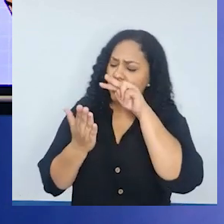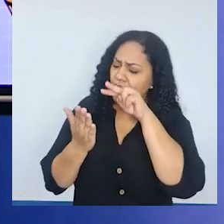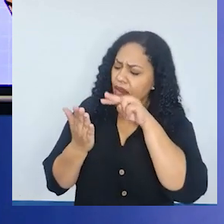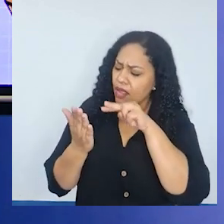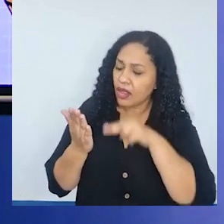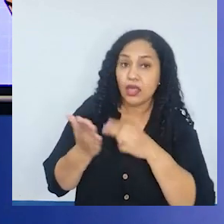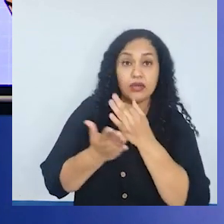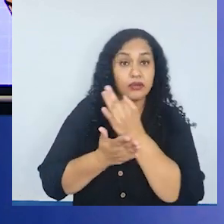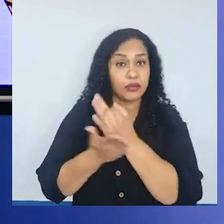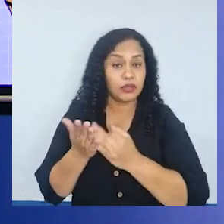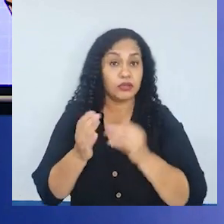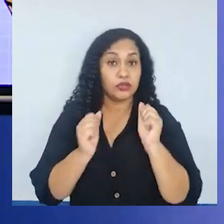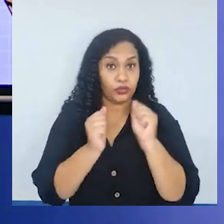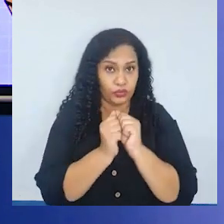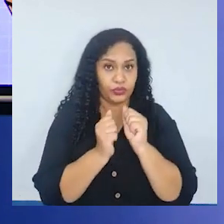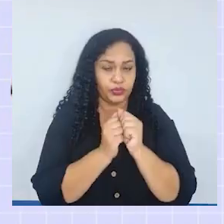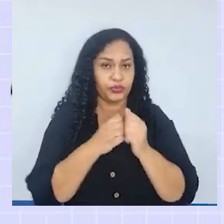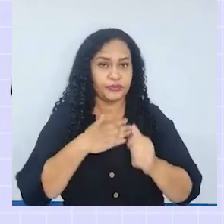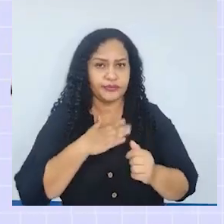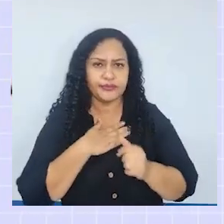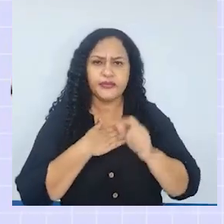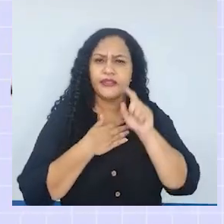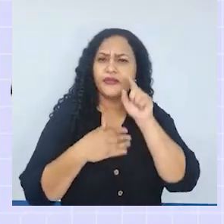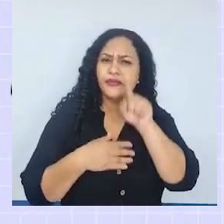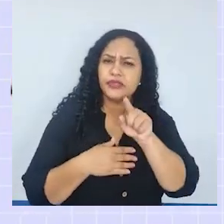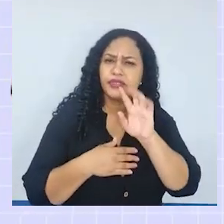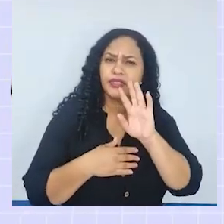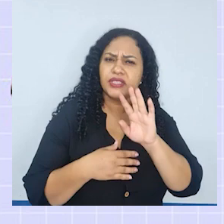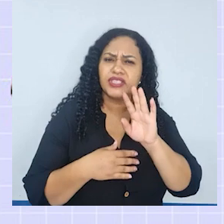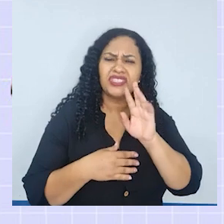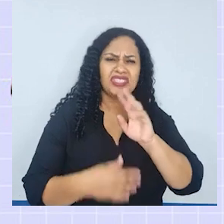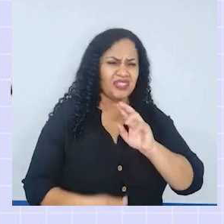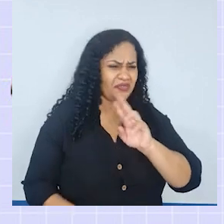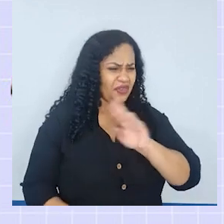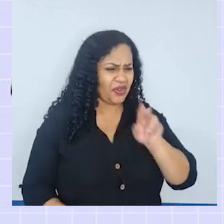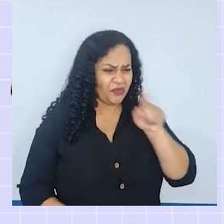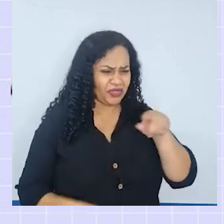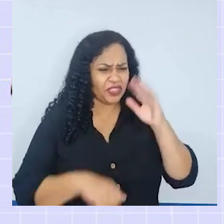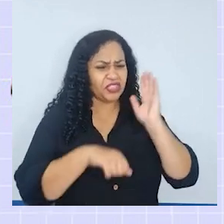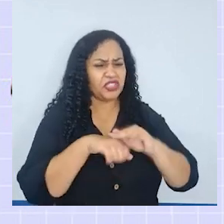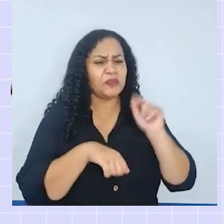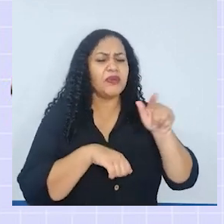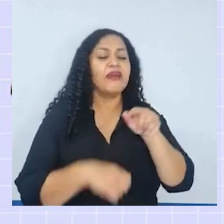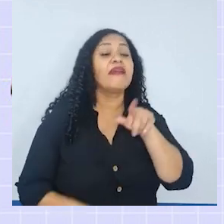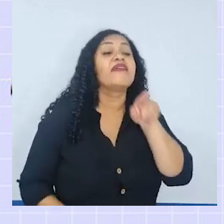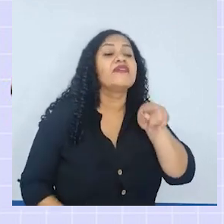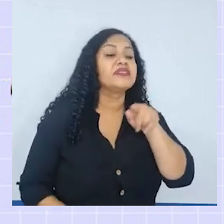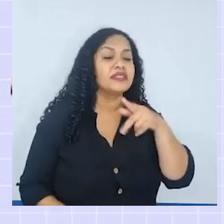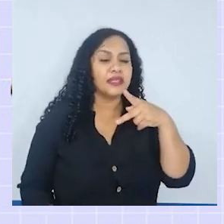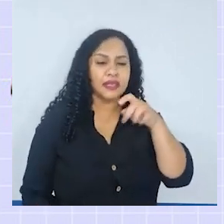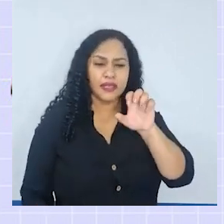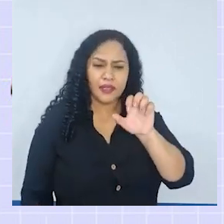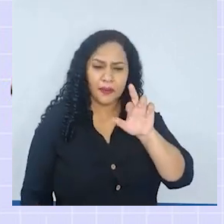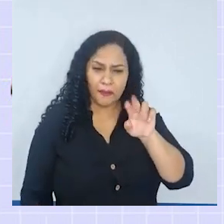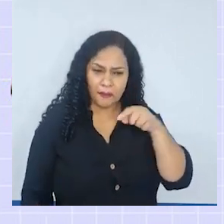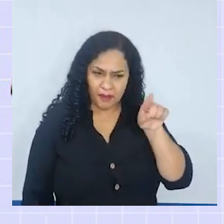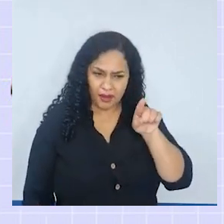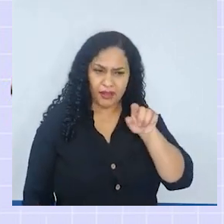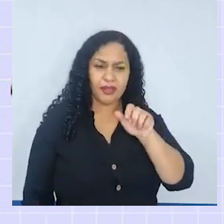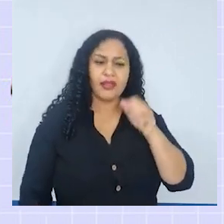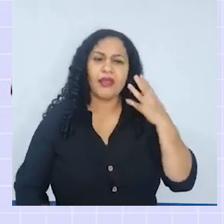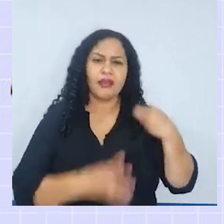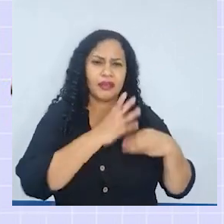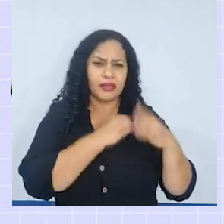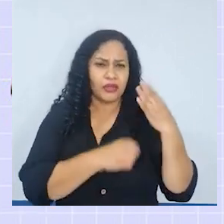o fragmento desse texto. Você já foi chamado de pré-adolescente? Pensa que é um